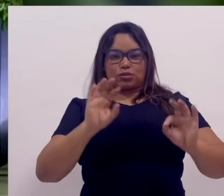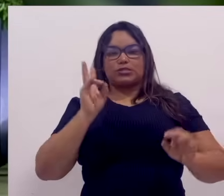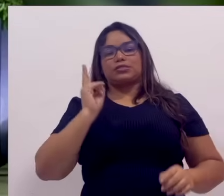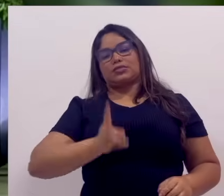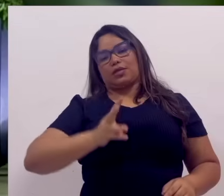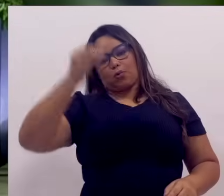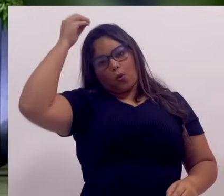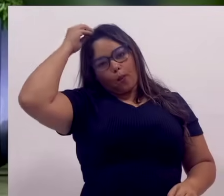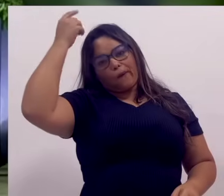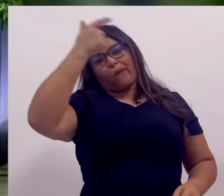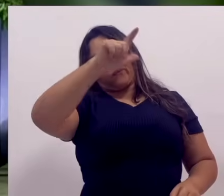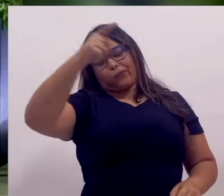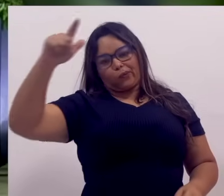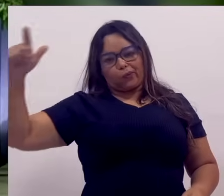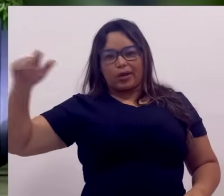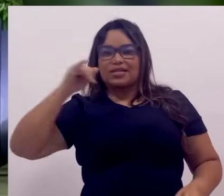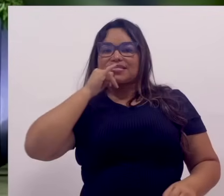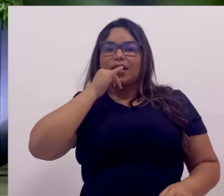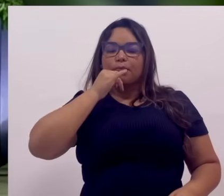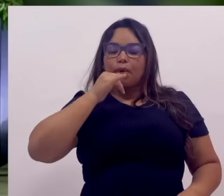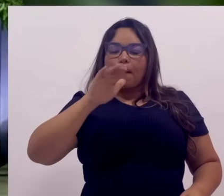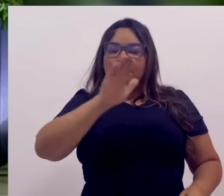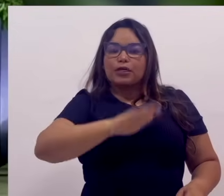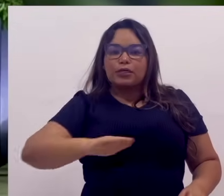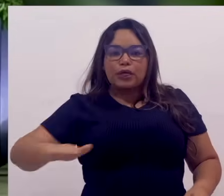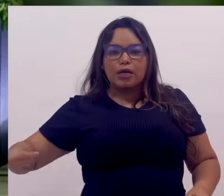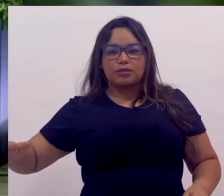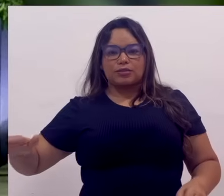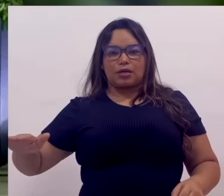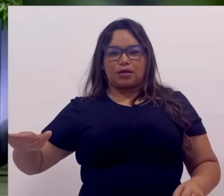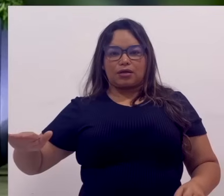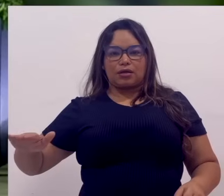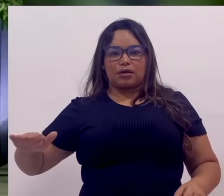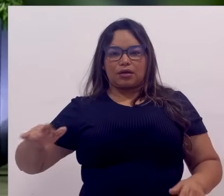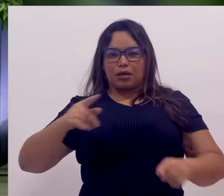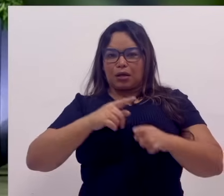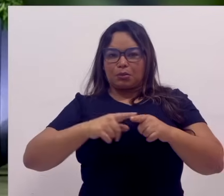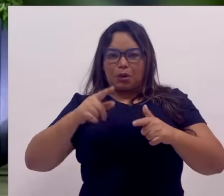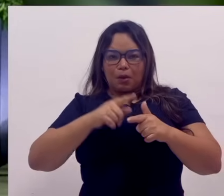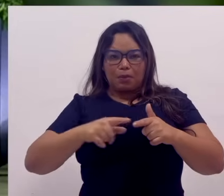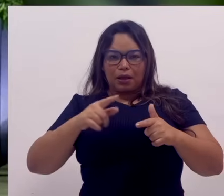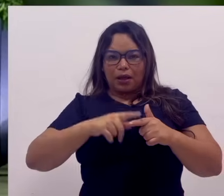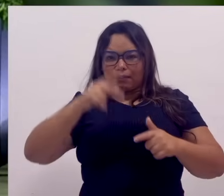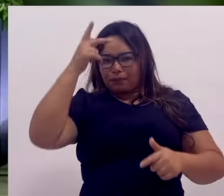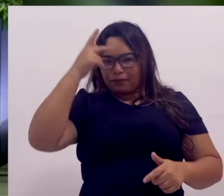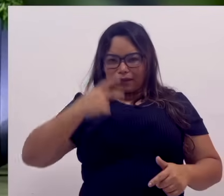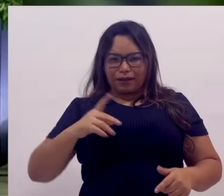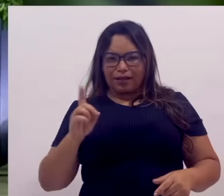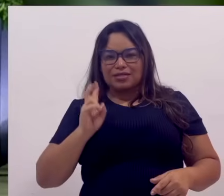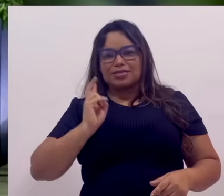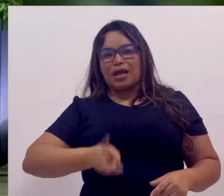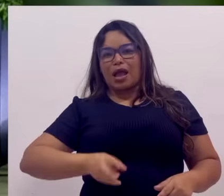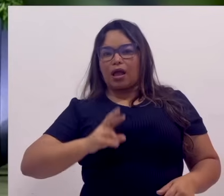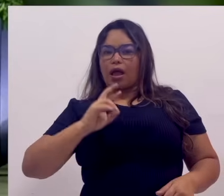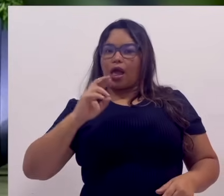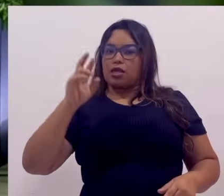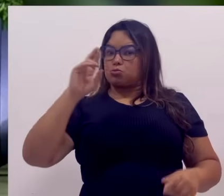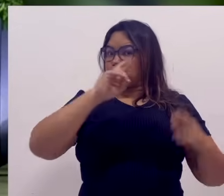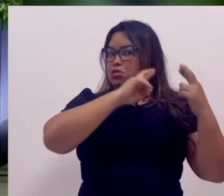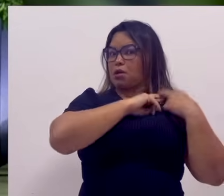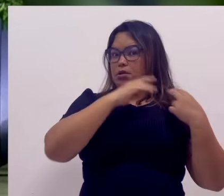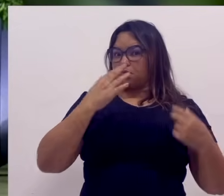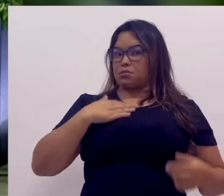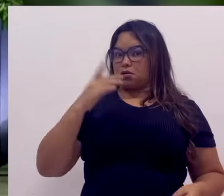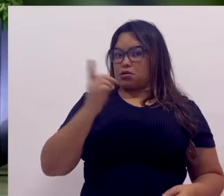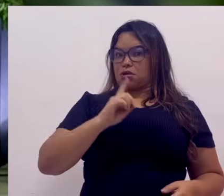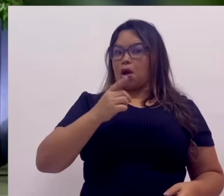problemas seus neste planeta. Não há nenhuma criança que tenha um problema seu neste planeta. Eu tenho esse problema, mas é